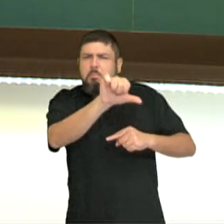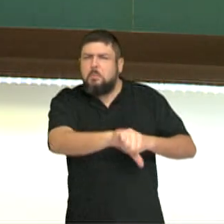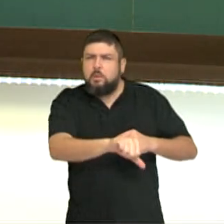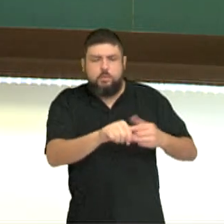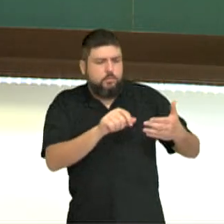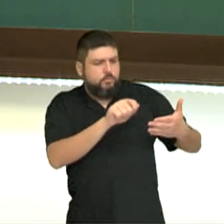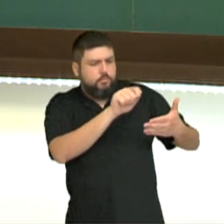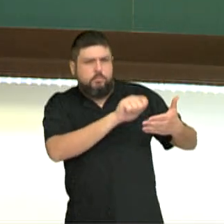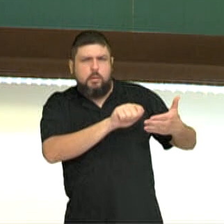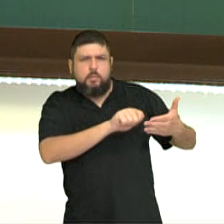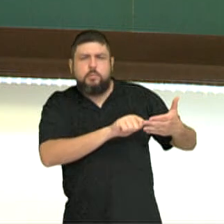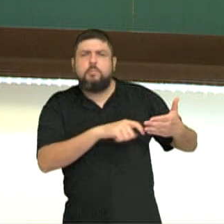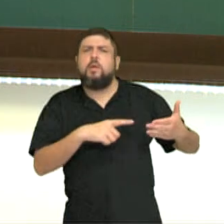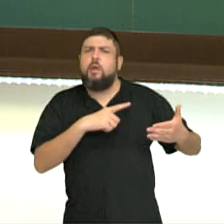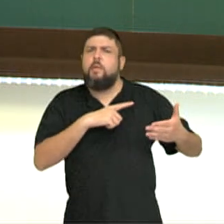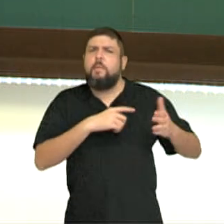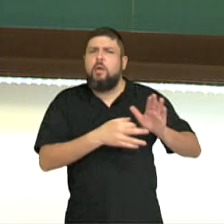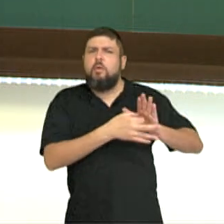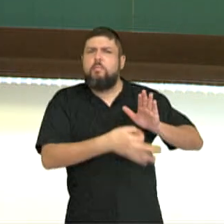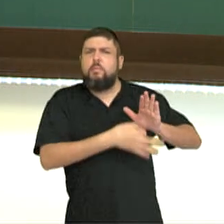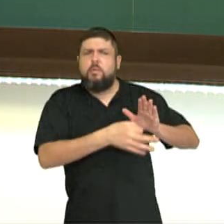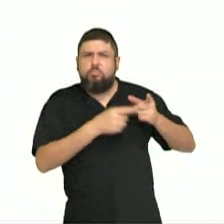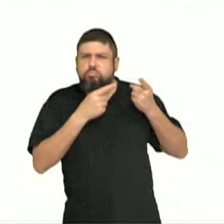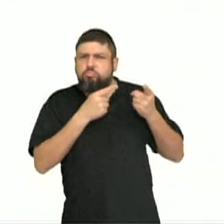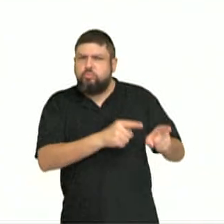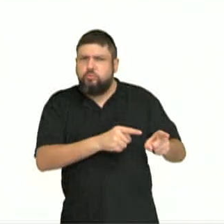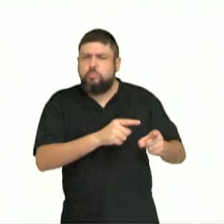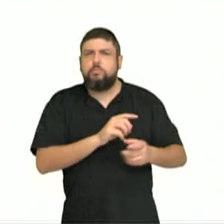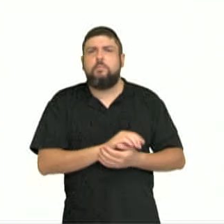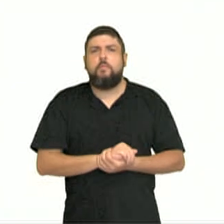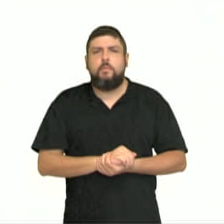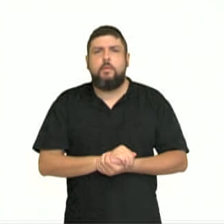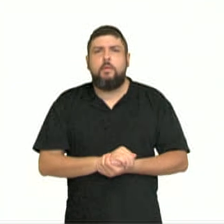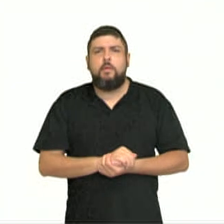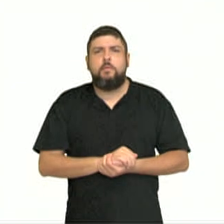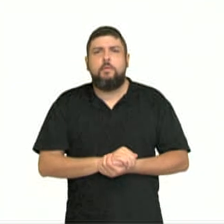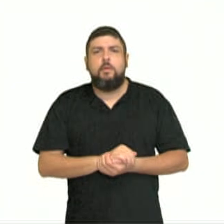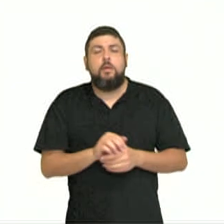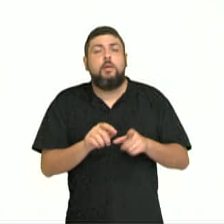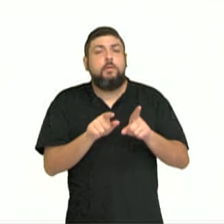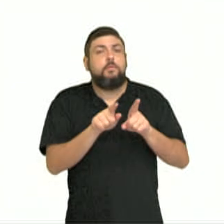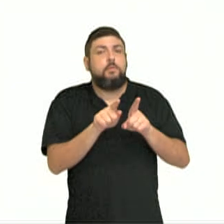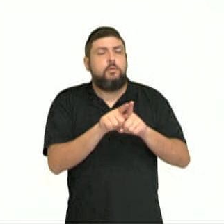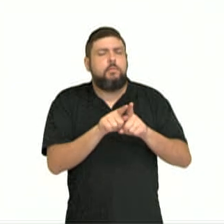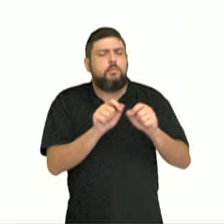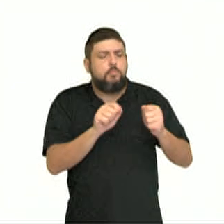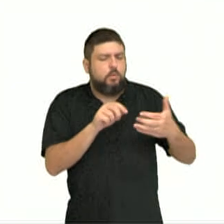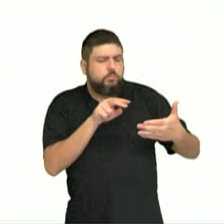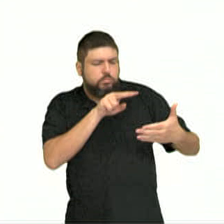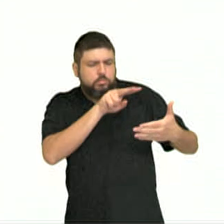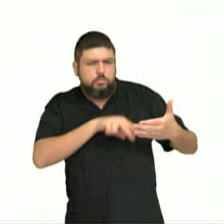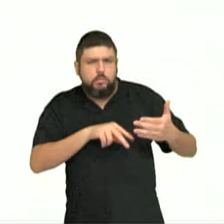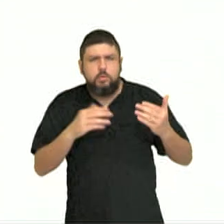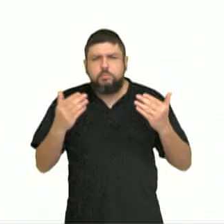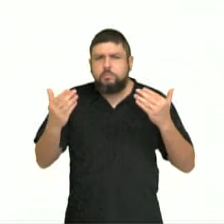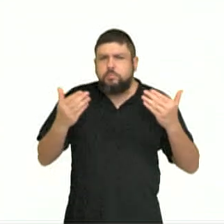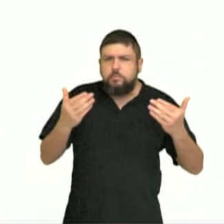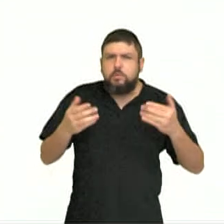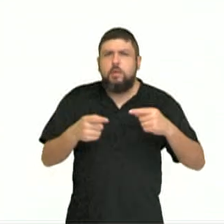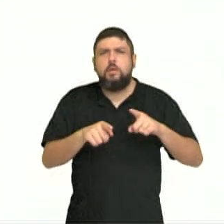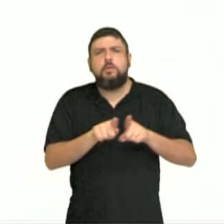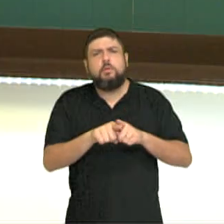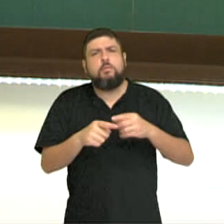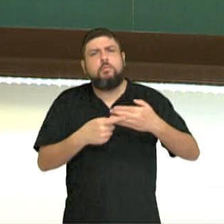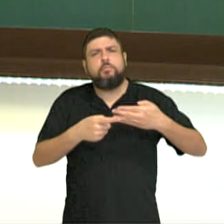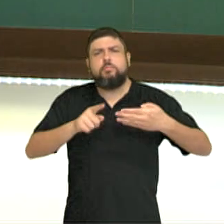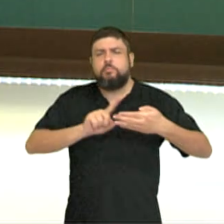que a resenha vai criticar ferrenhamente. Pode vir embasada com comparações e outras metáforas.